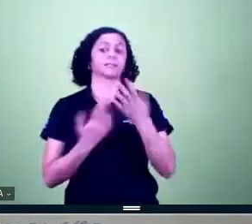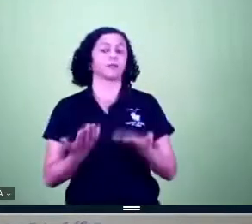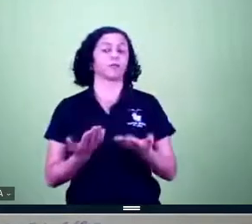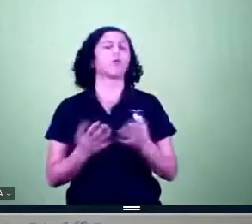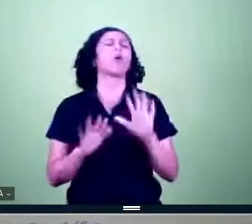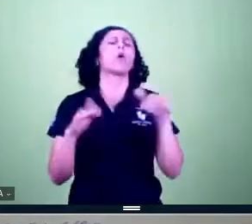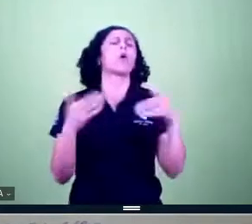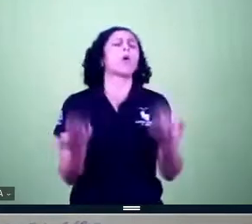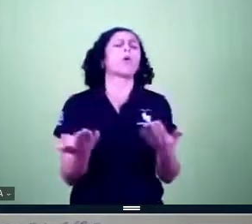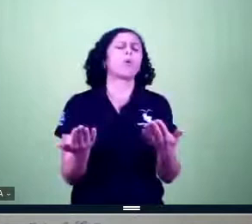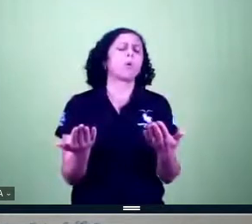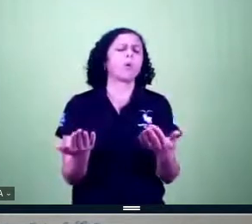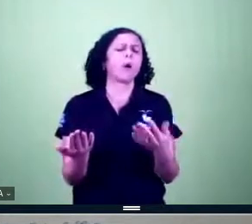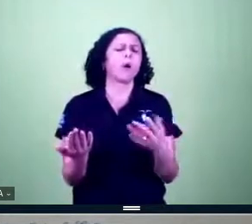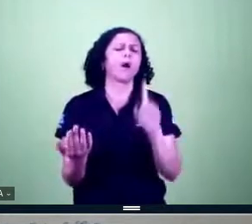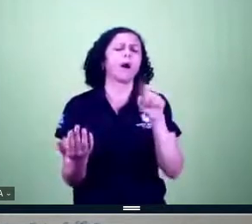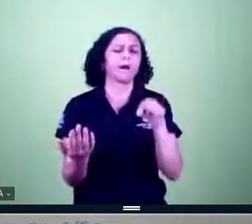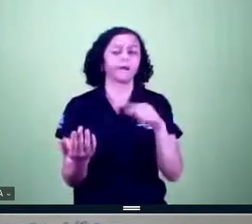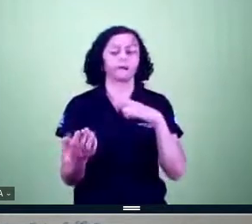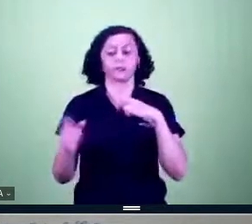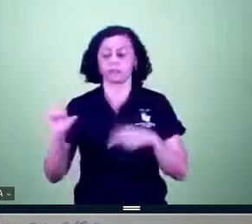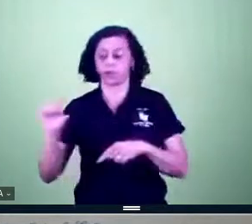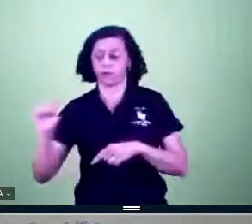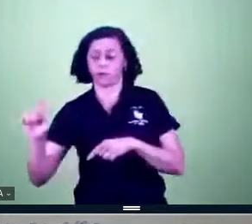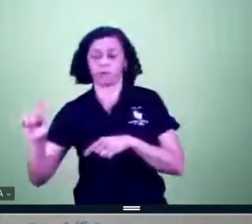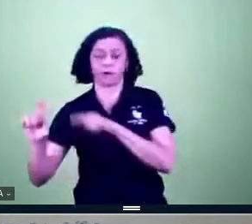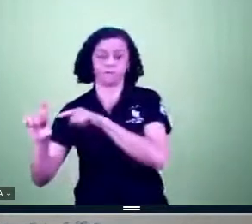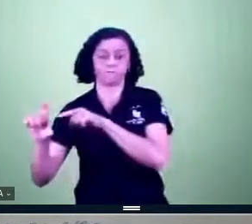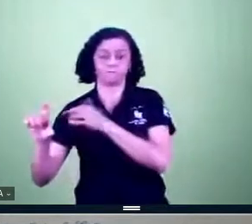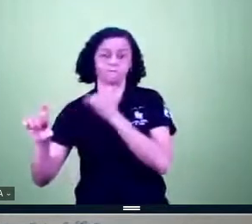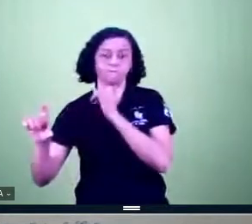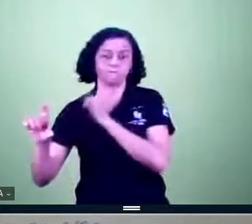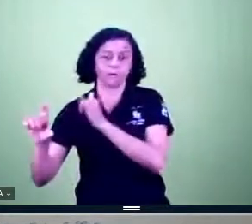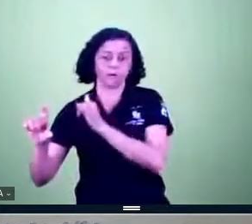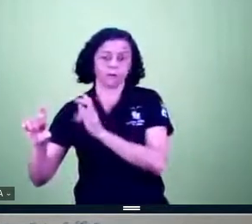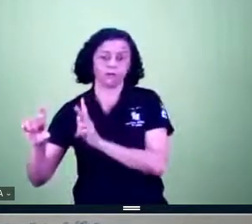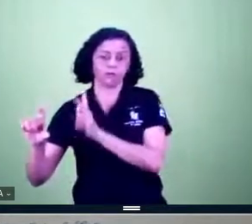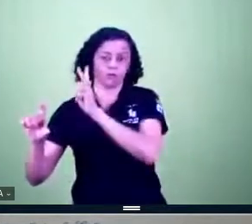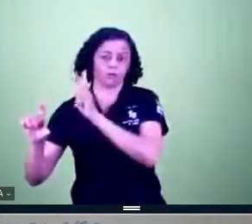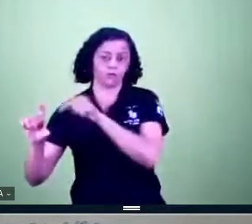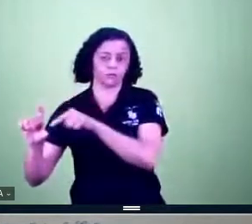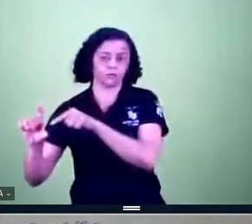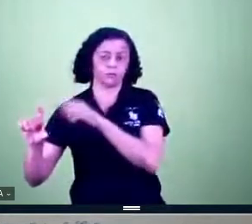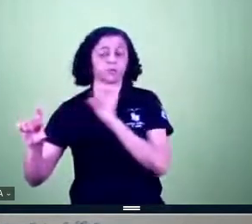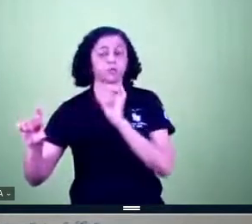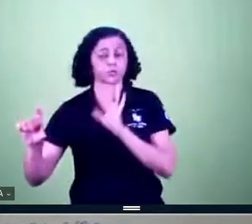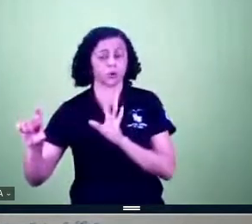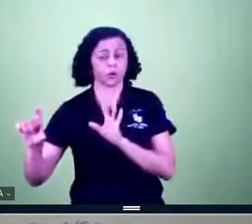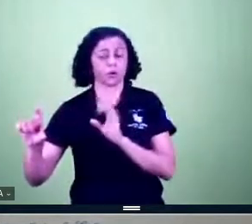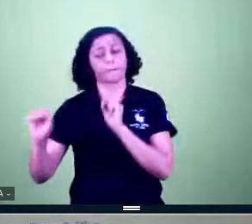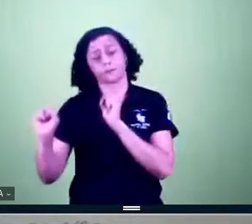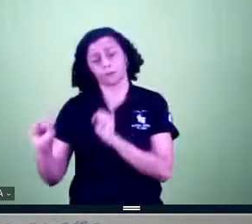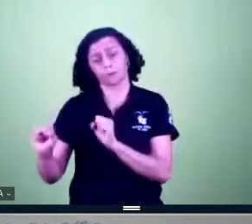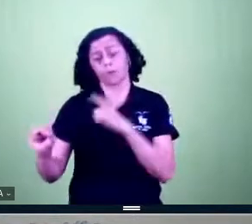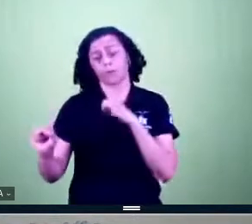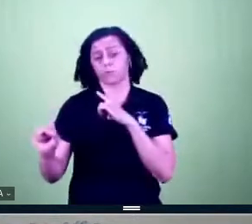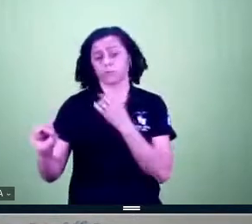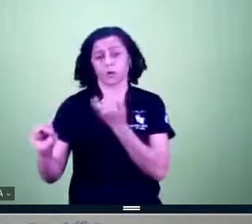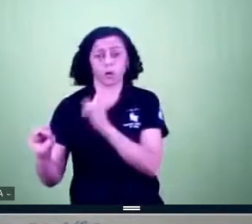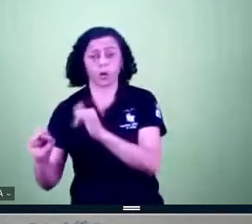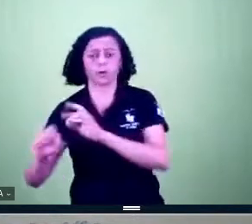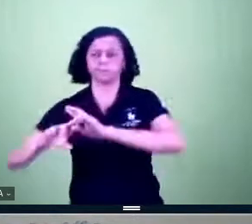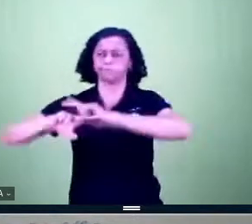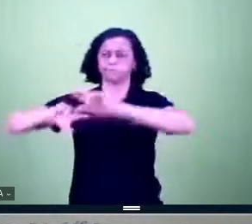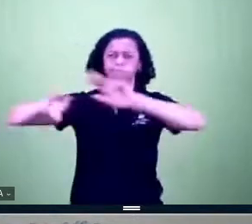tenho aqui, nesse caso, eu só tenho uma fonte de tensão. Eu posso ter N fontes de tensão. N fontes de corrente, que nós vamos ver mais à frente